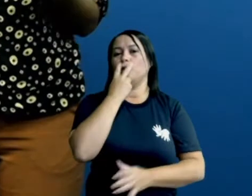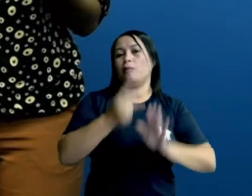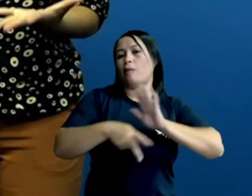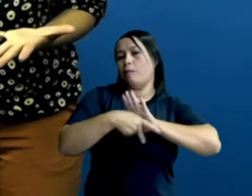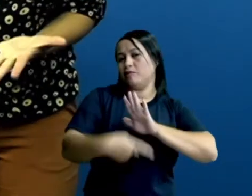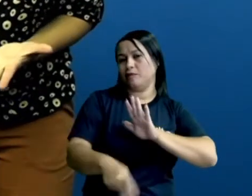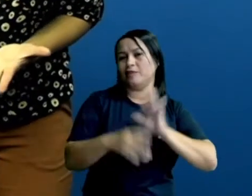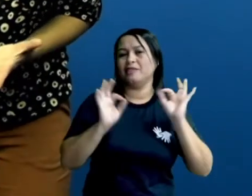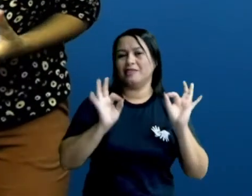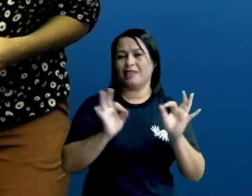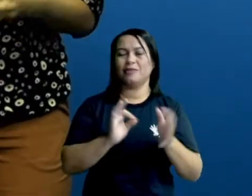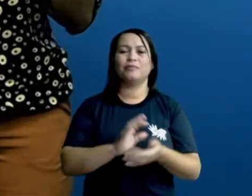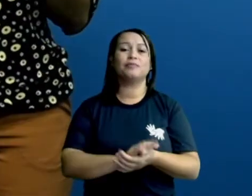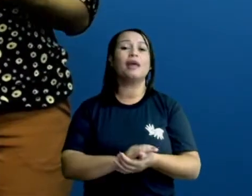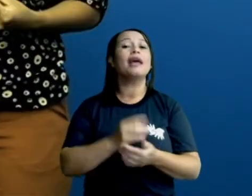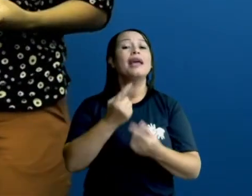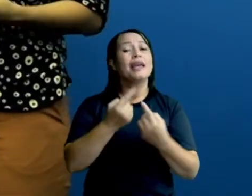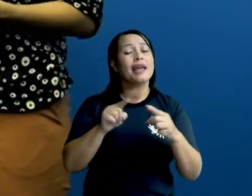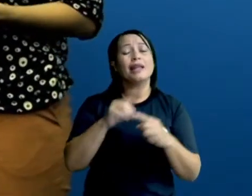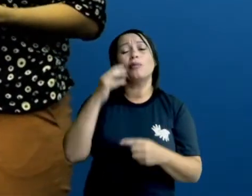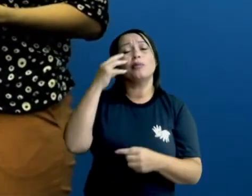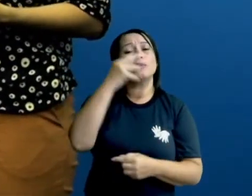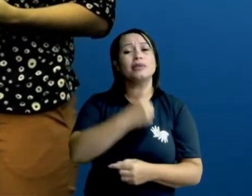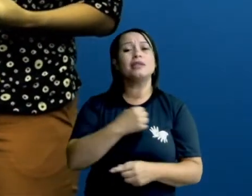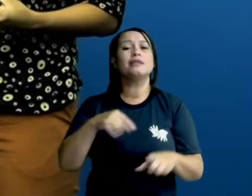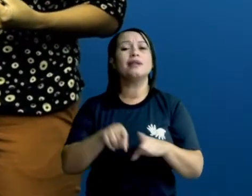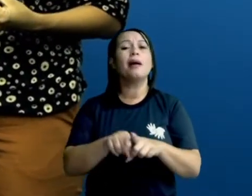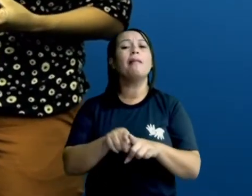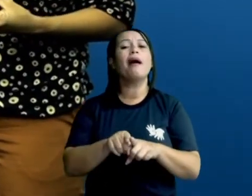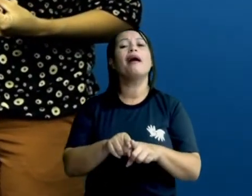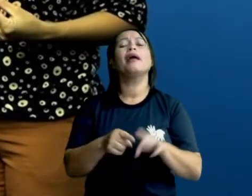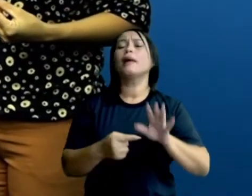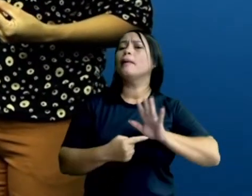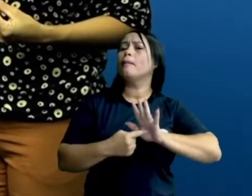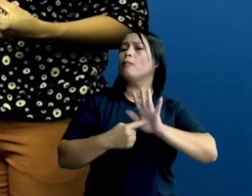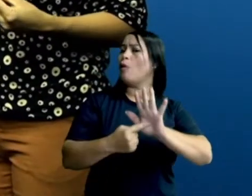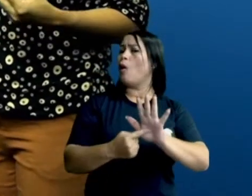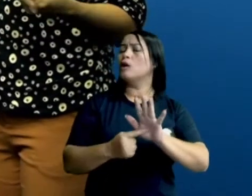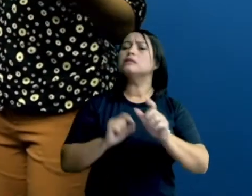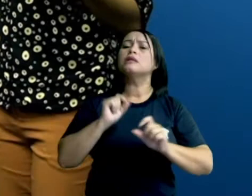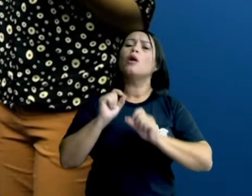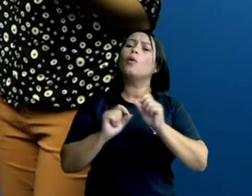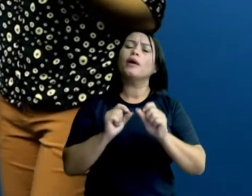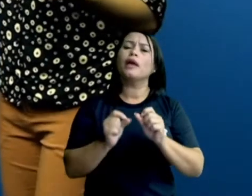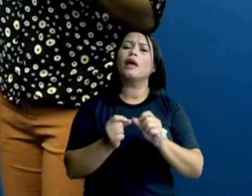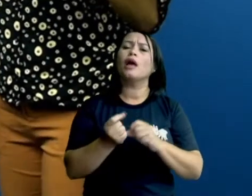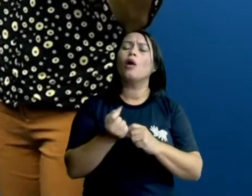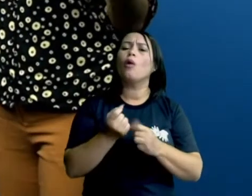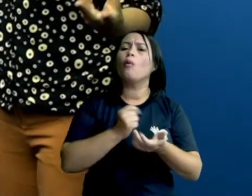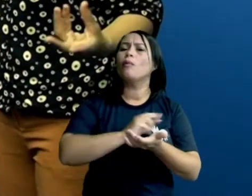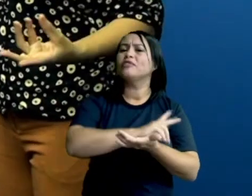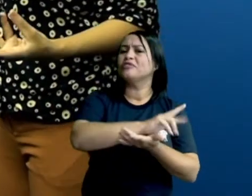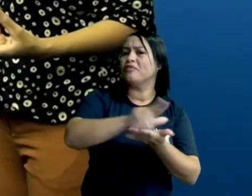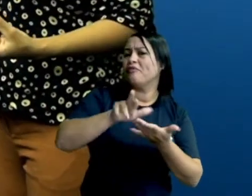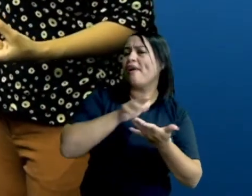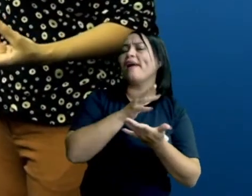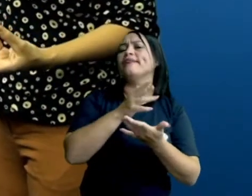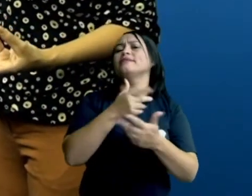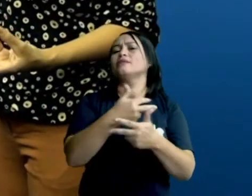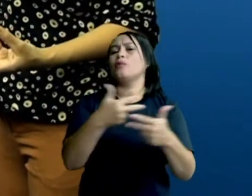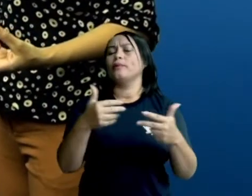hino da cidade da Vitória de Santo Antão, que é tão bonito e trata de outras